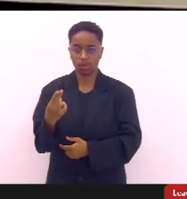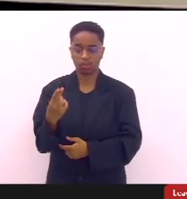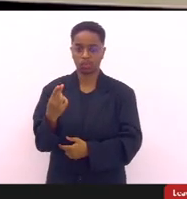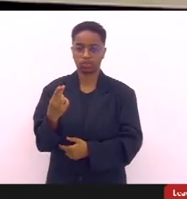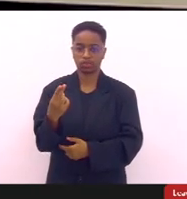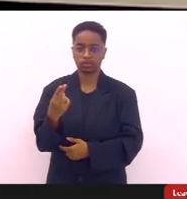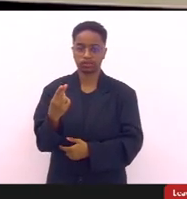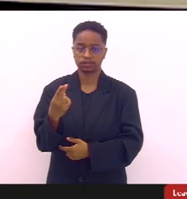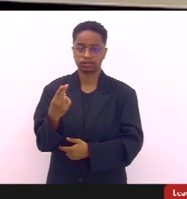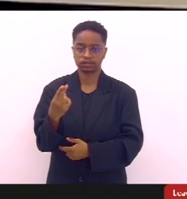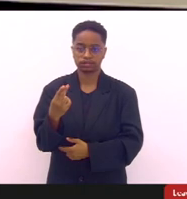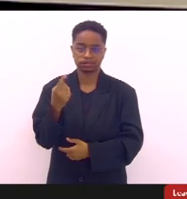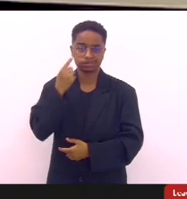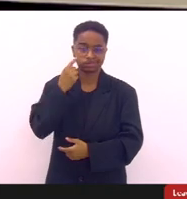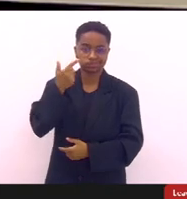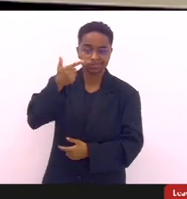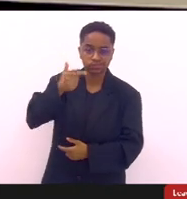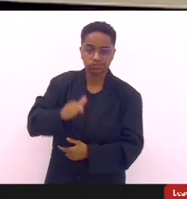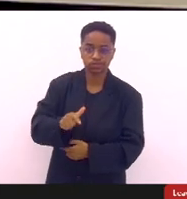uma reconsideração sobre